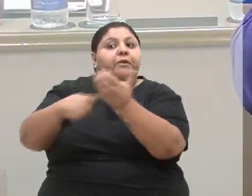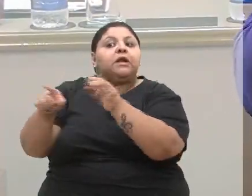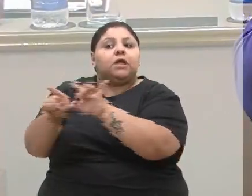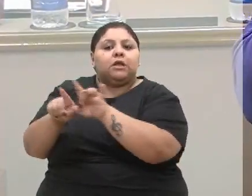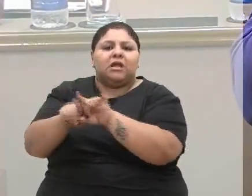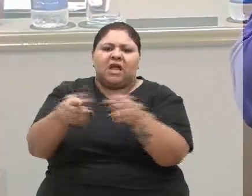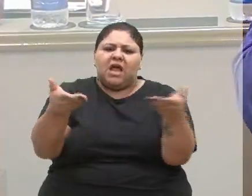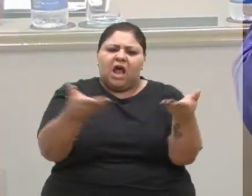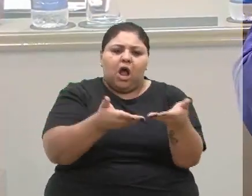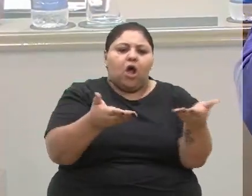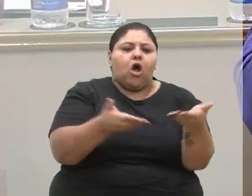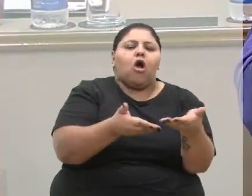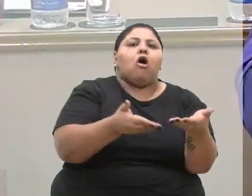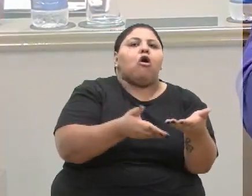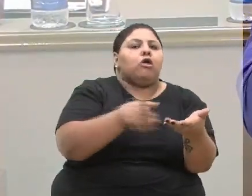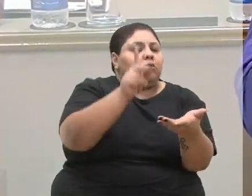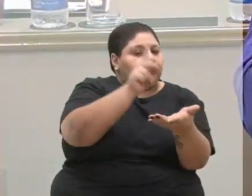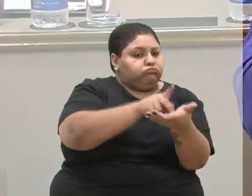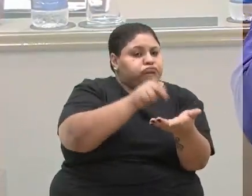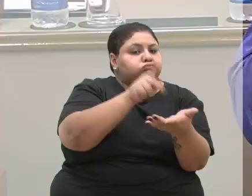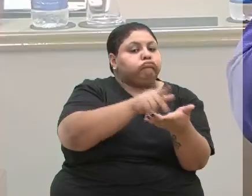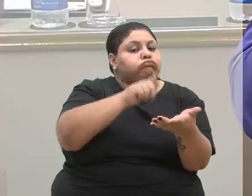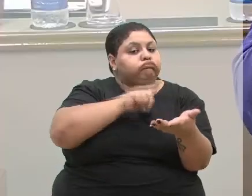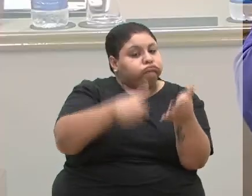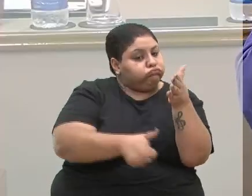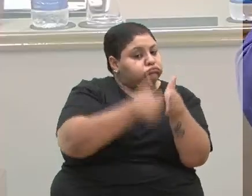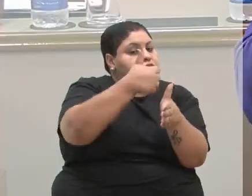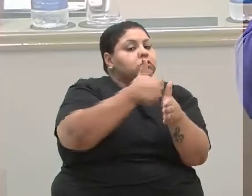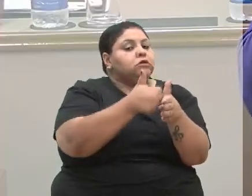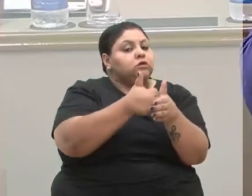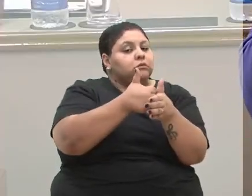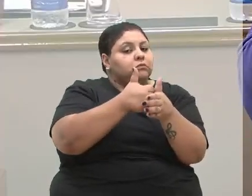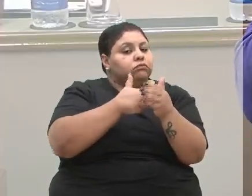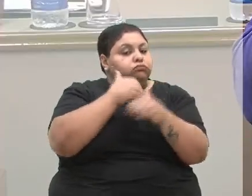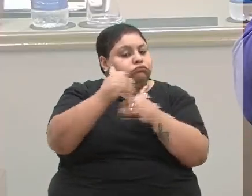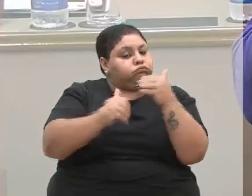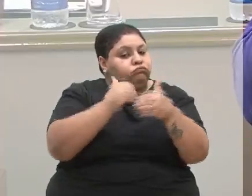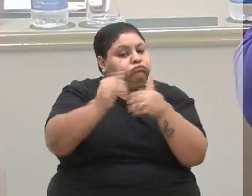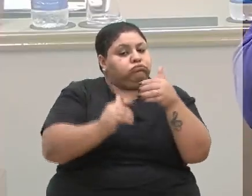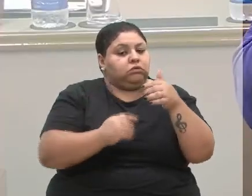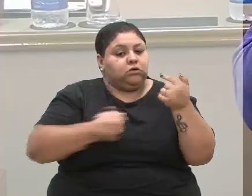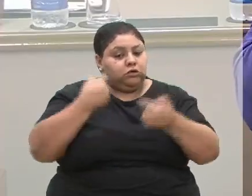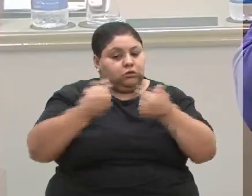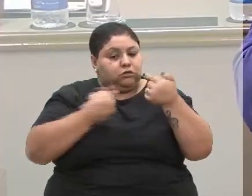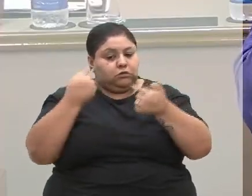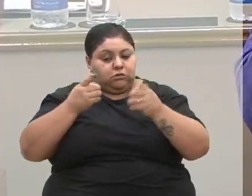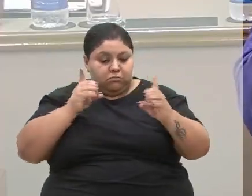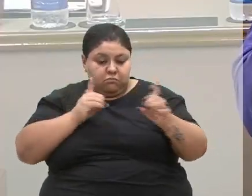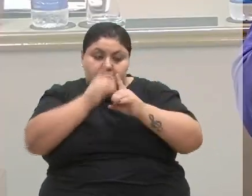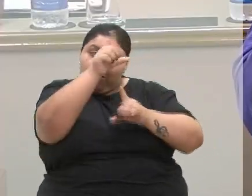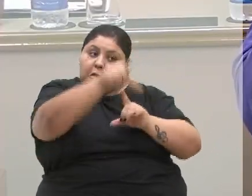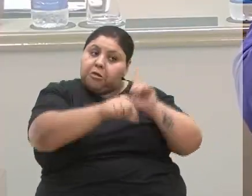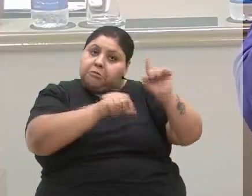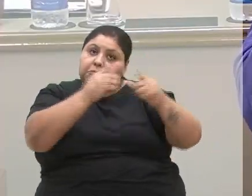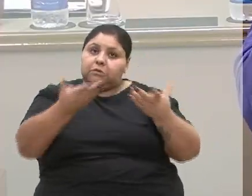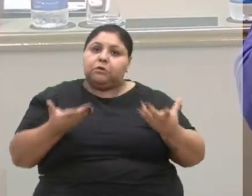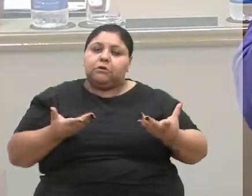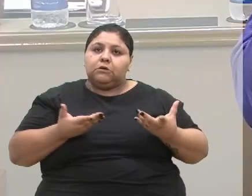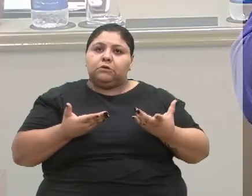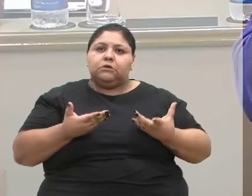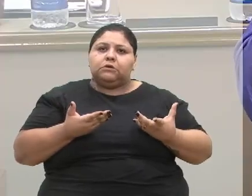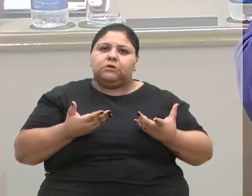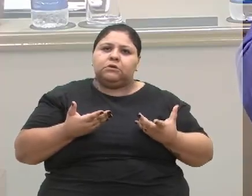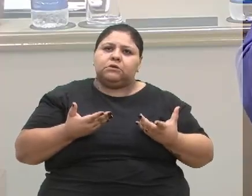Agora, concordo absolutamente que temos que melhorar o processo. Discutir, achar melhores alternativas para que esse